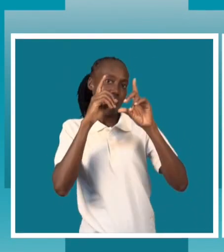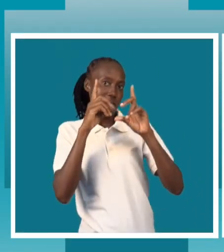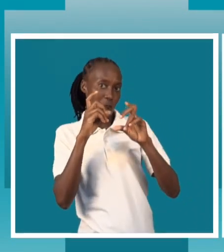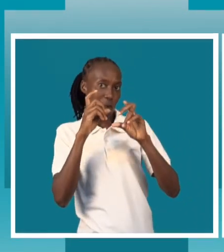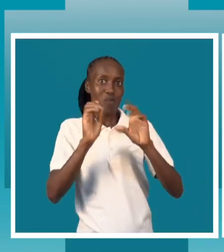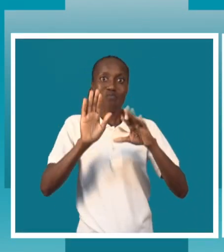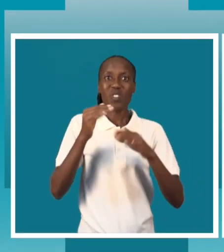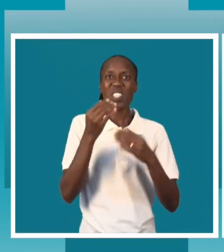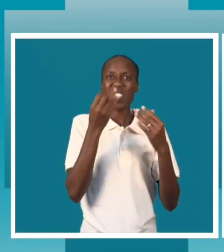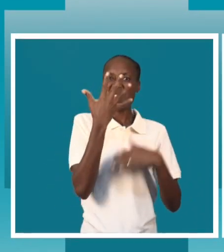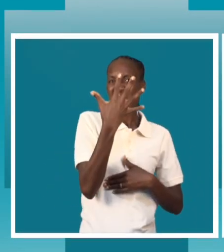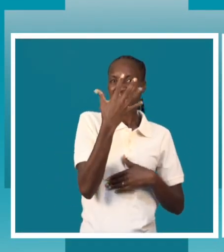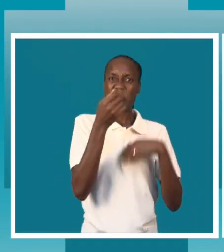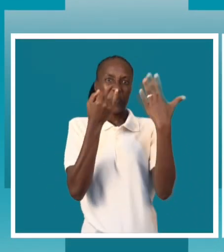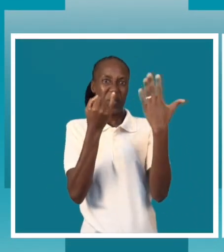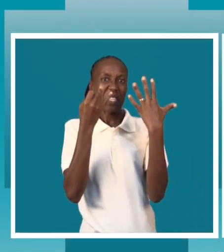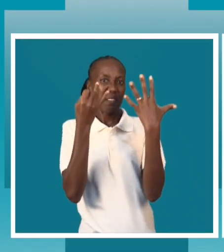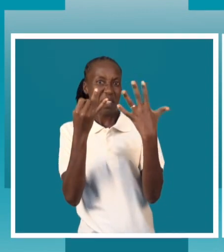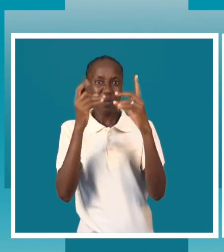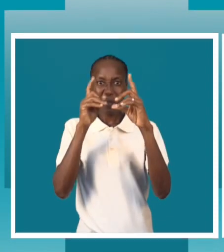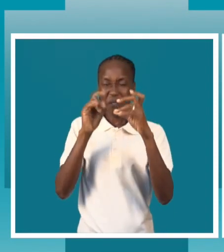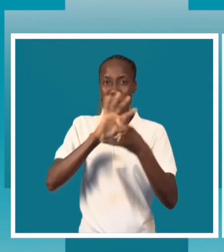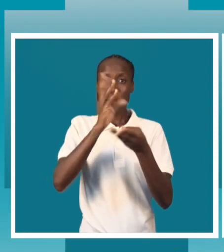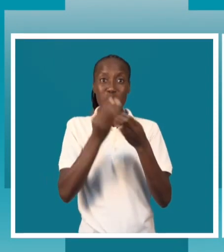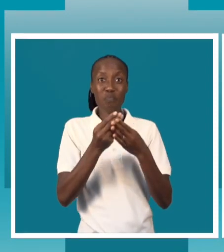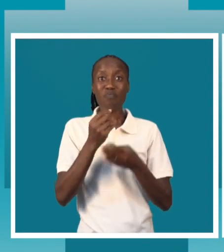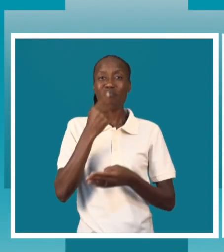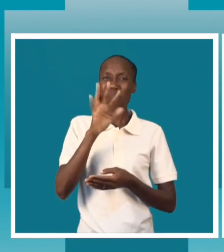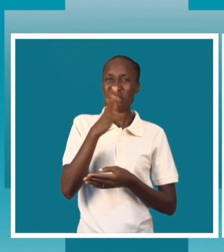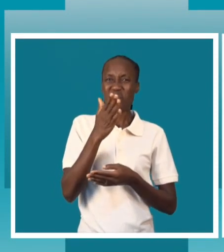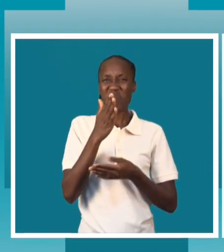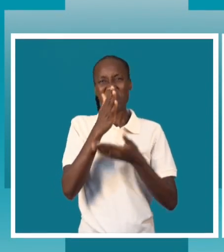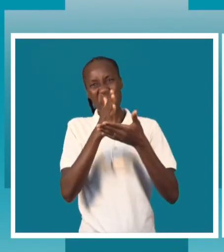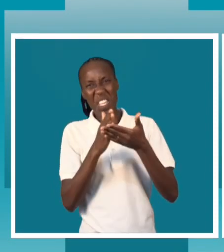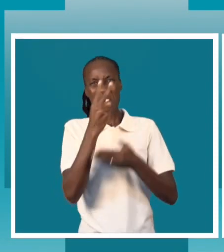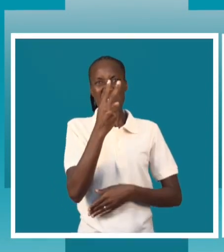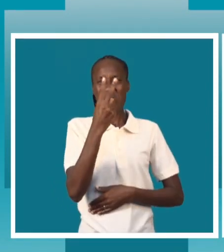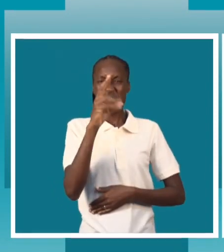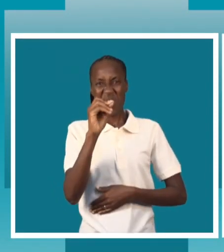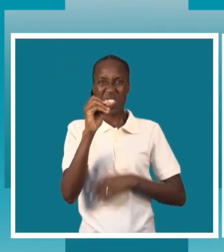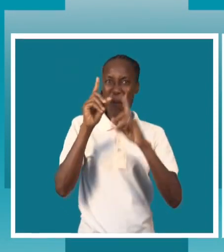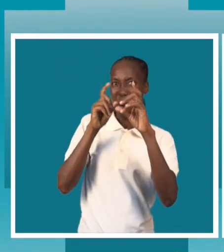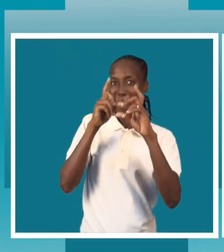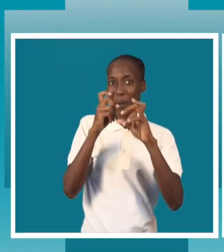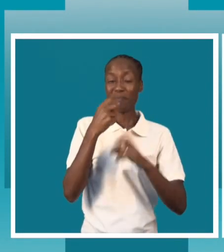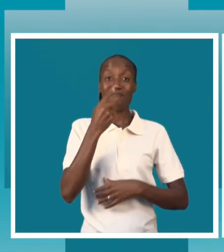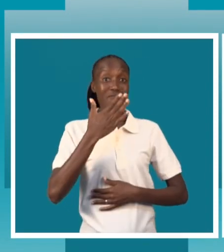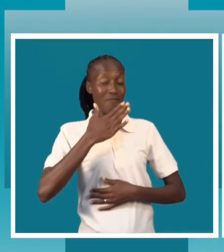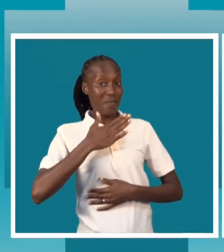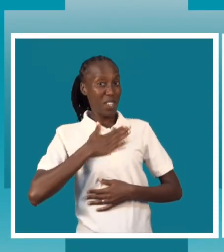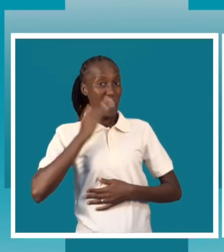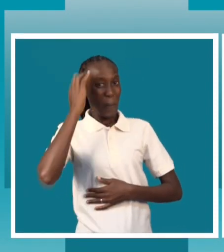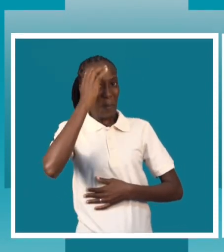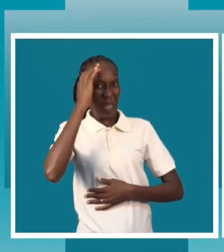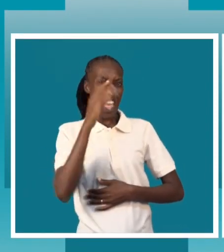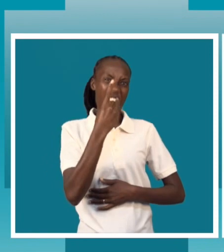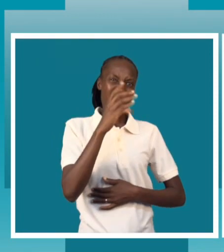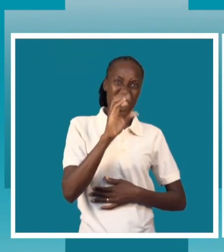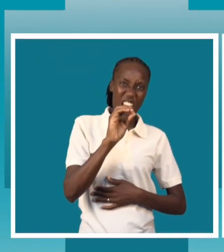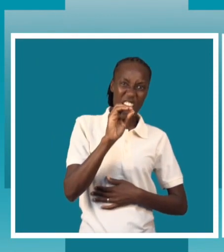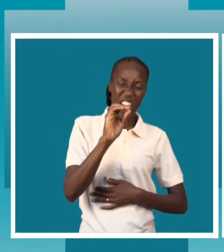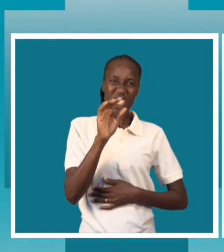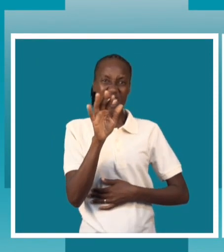A meia-te, vinte. Pode ser. Cinco, seis selfies. Gostas todas. A minha ideia é umas vinte selfies. Eu acho que eu tiro